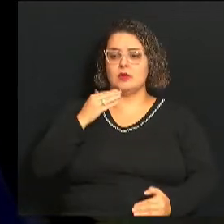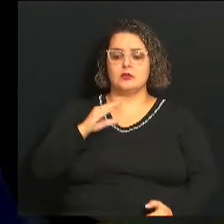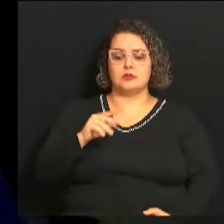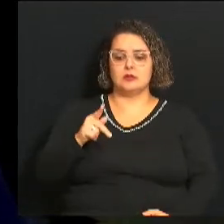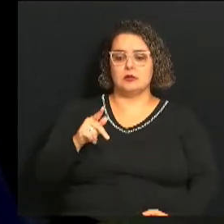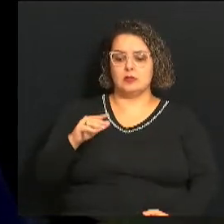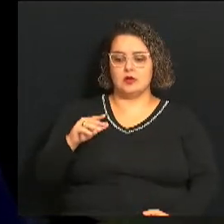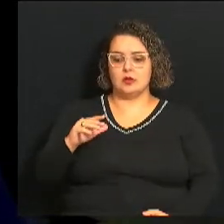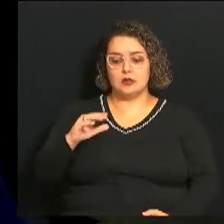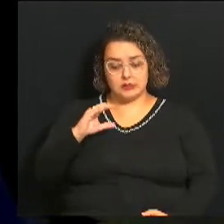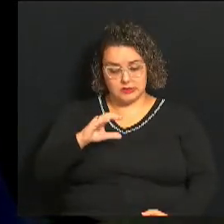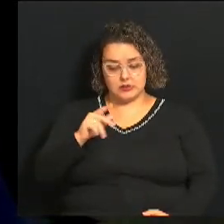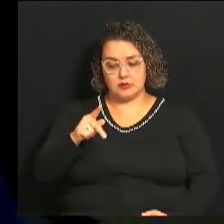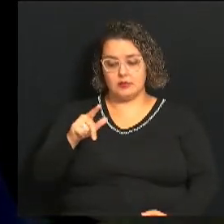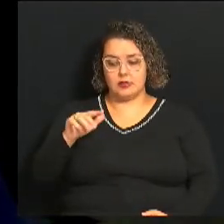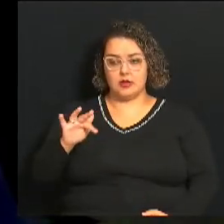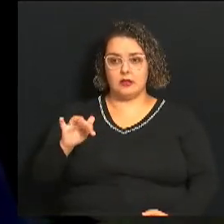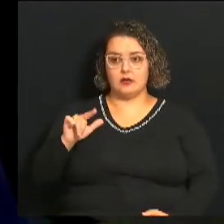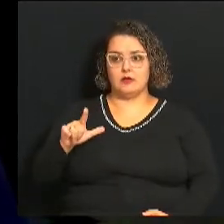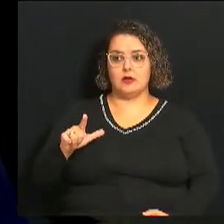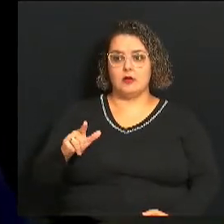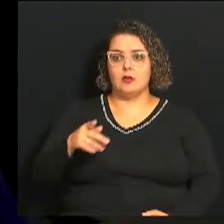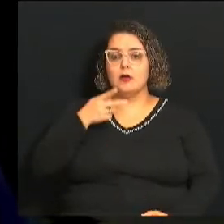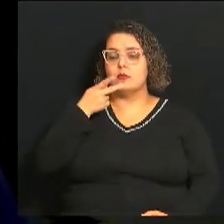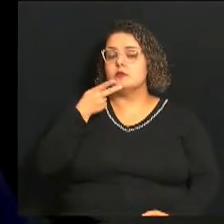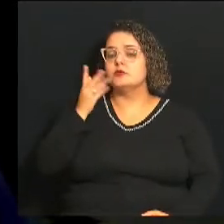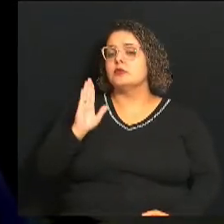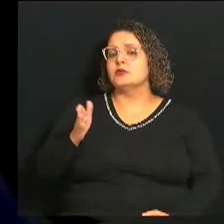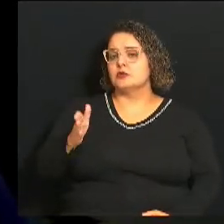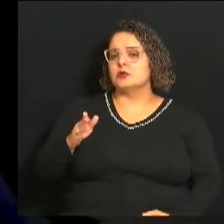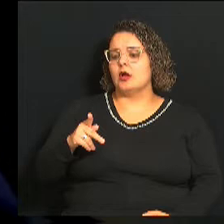Pedro colocou no início da fala dele,